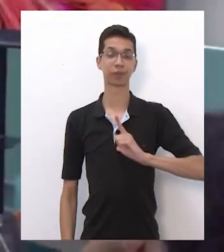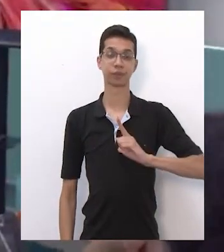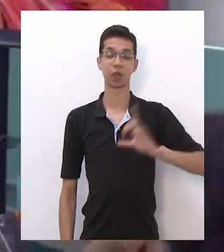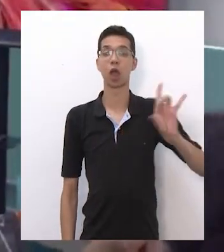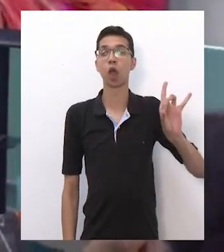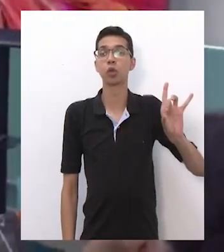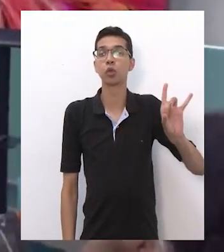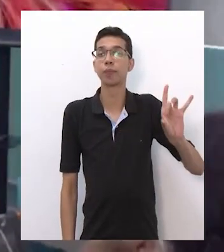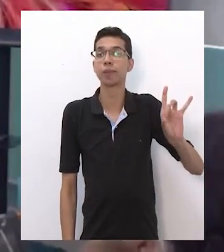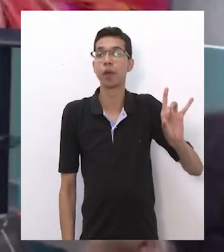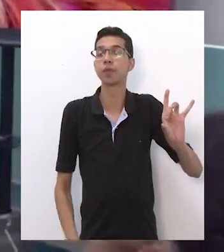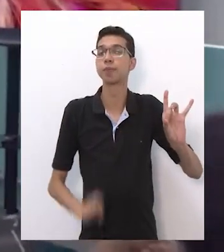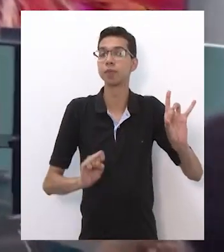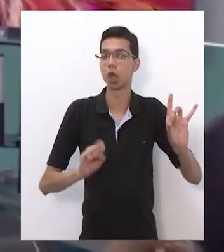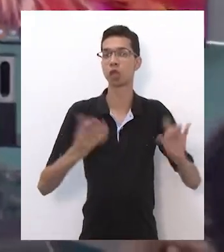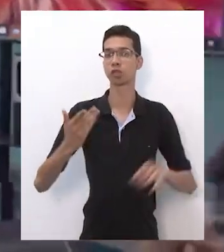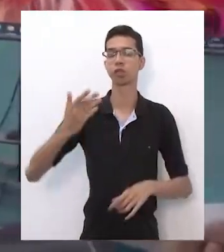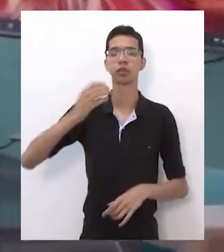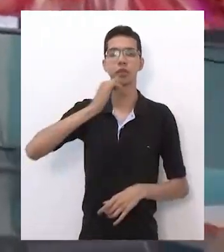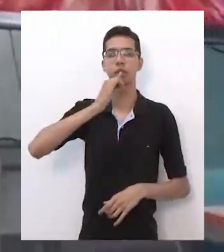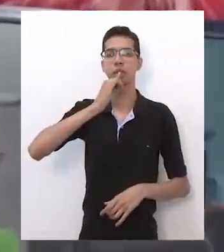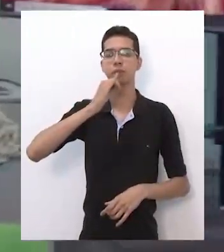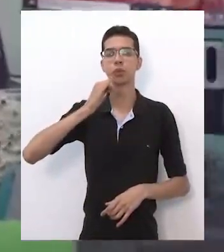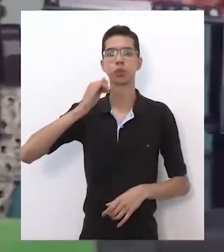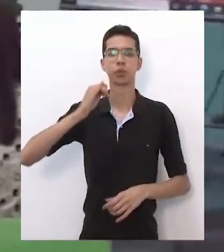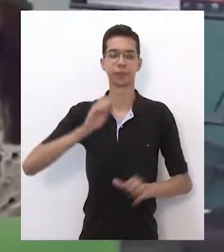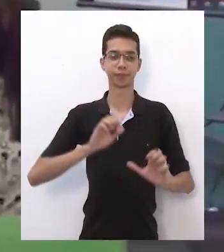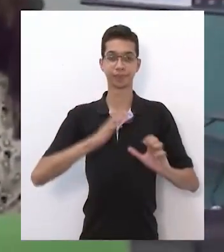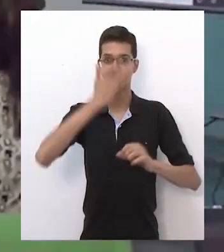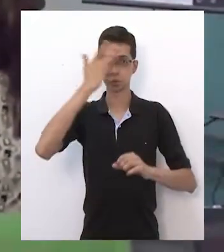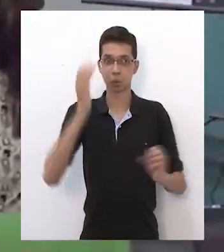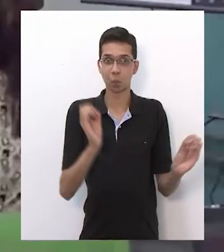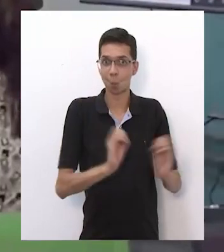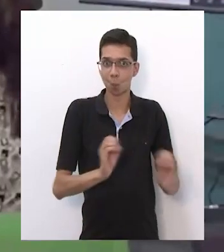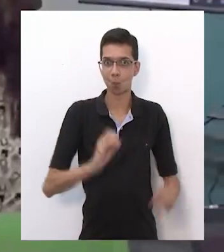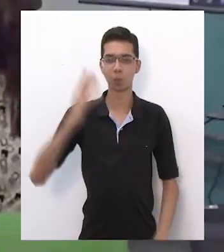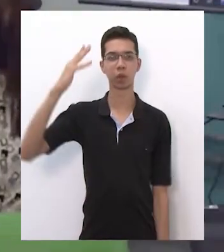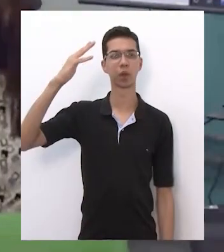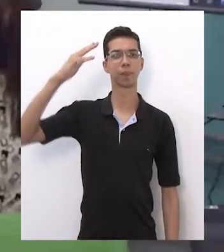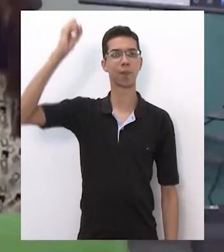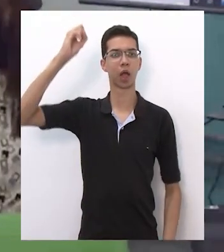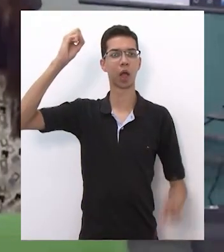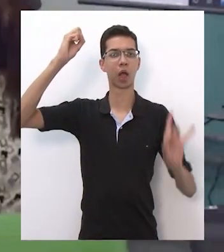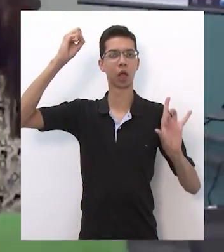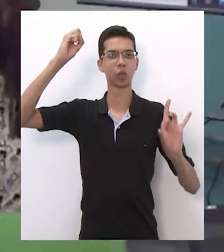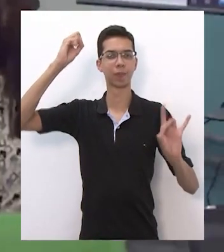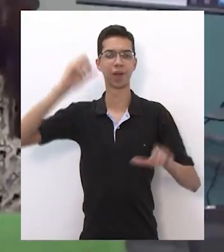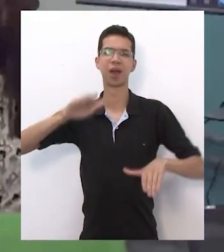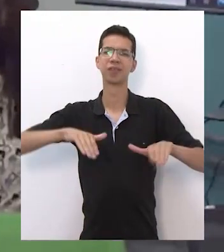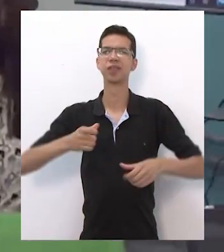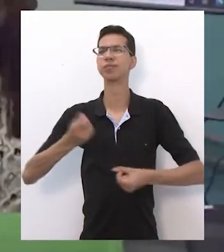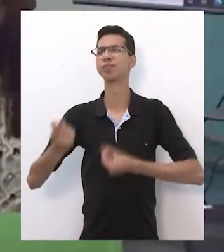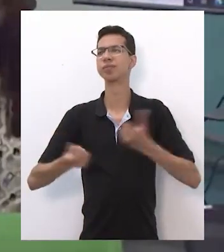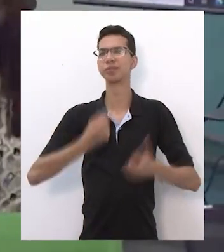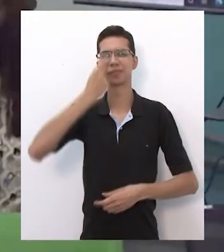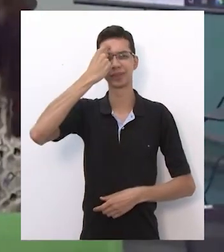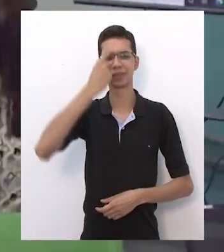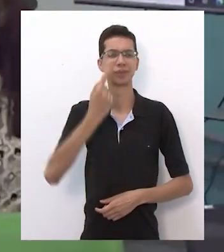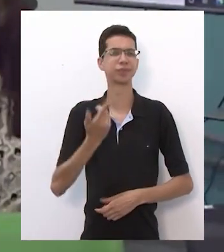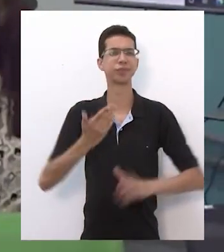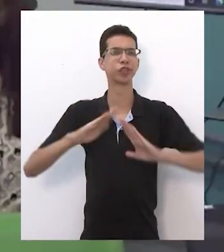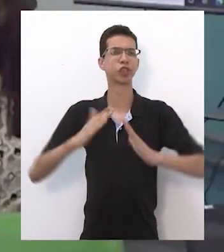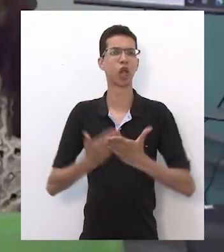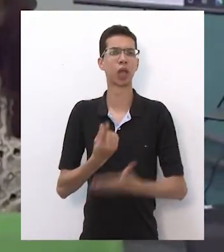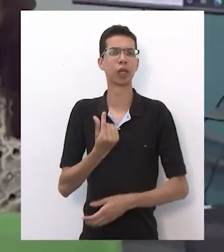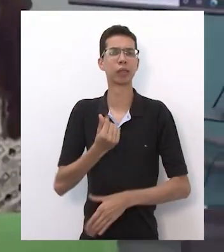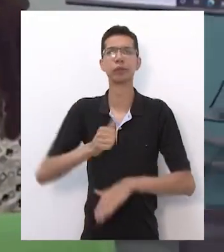automático como sensores. Alguém pode levantar a mão e dizer assim, a escola não tem dinheiro para fazer isso. Aí,